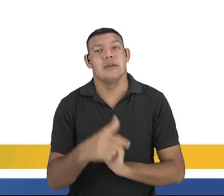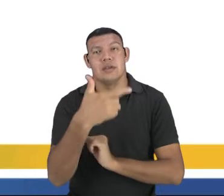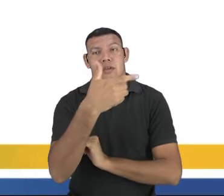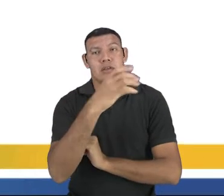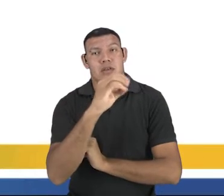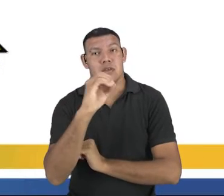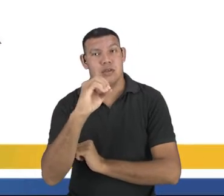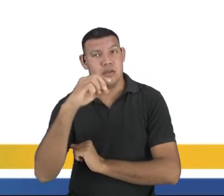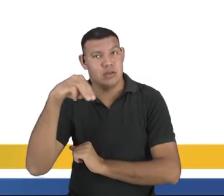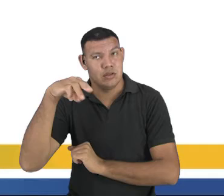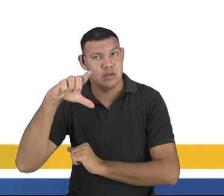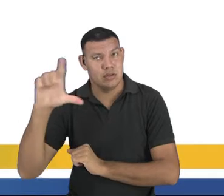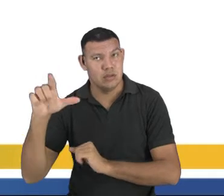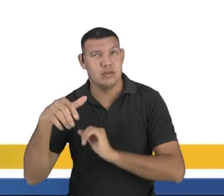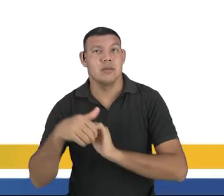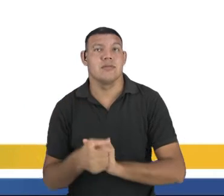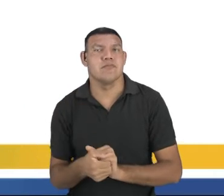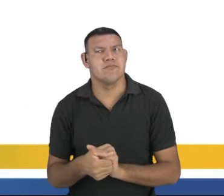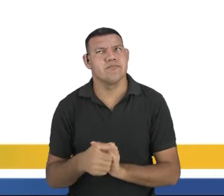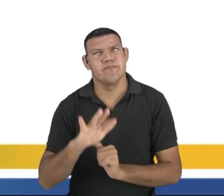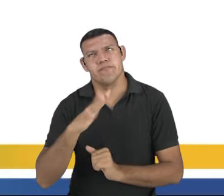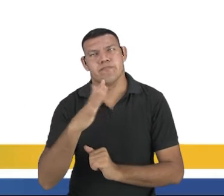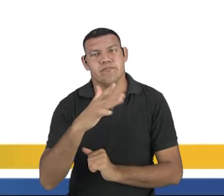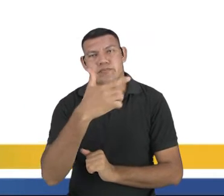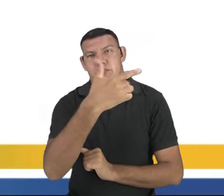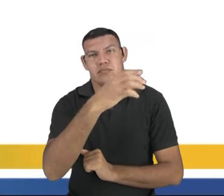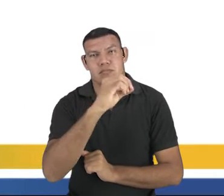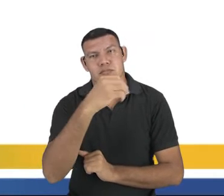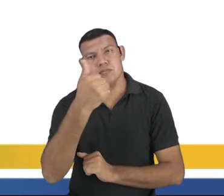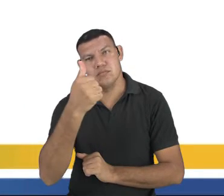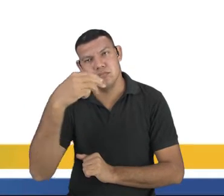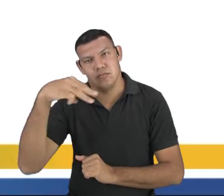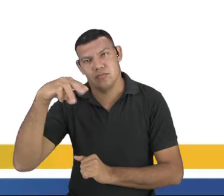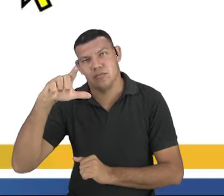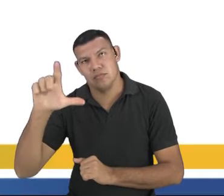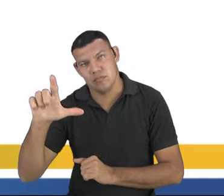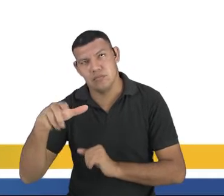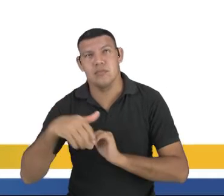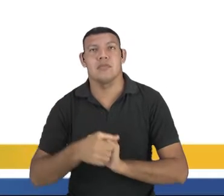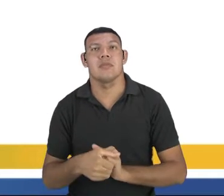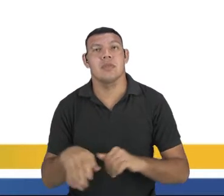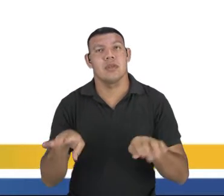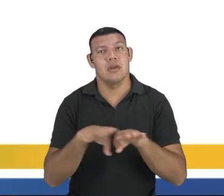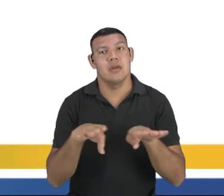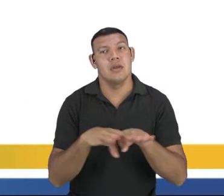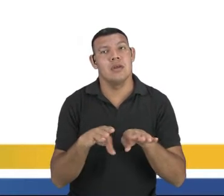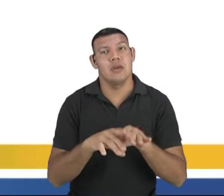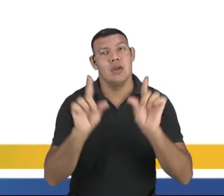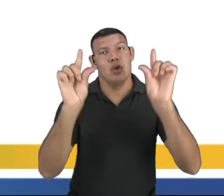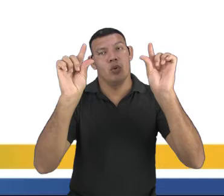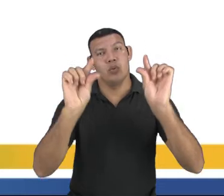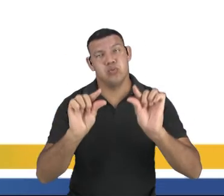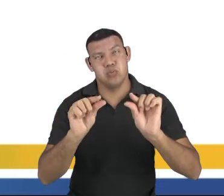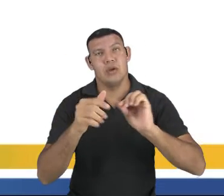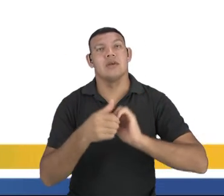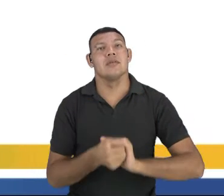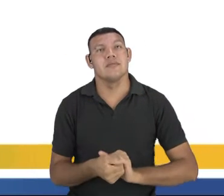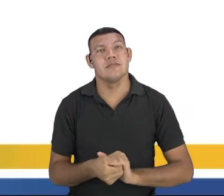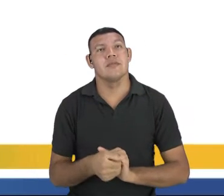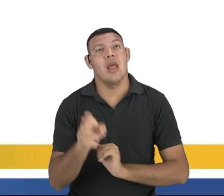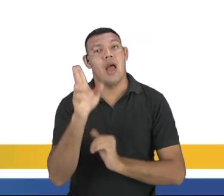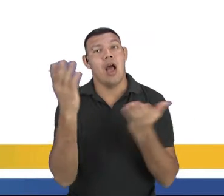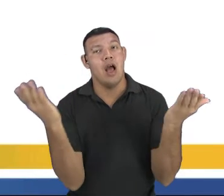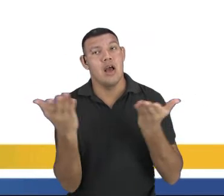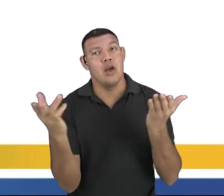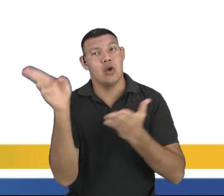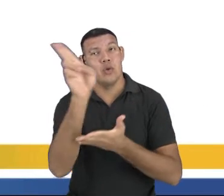ml, vai, por exemplo, se ser 201 ml, aí vai tirar um pouquinho da parte que iria derramar, né? E aí nós vamos